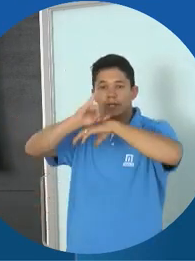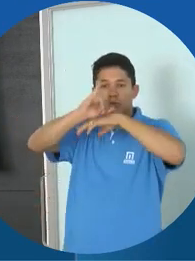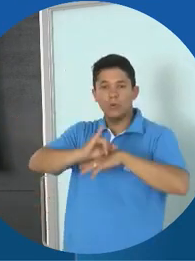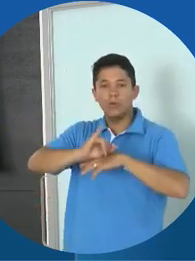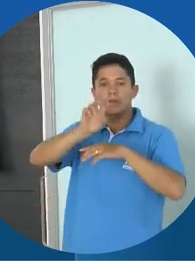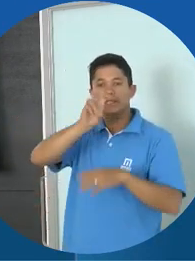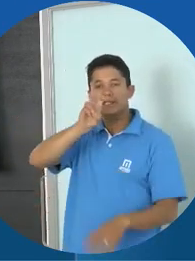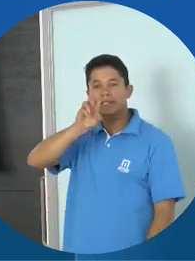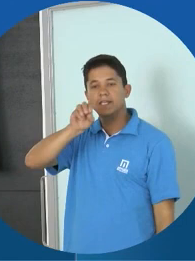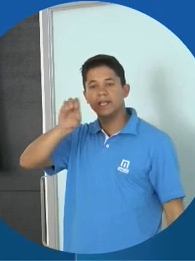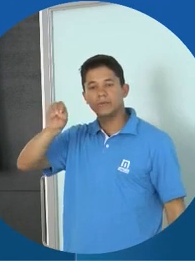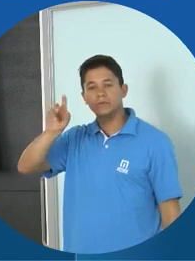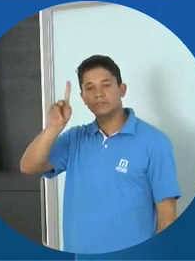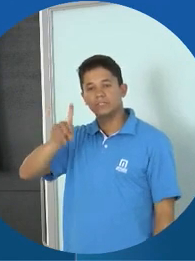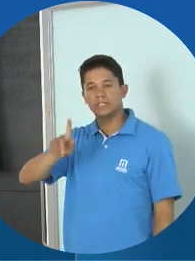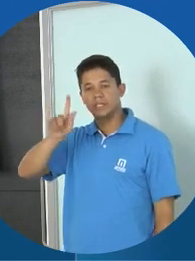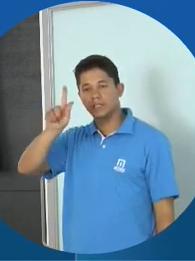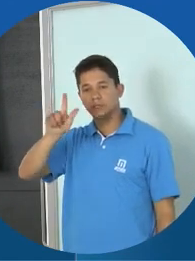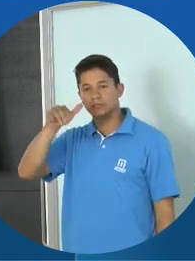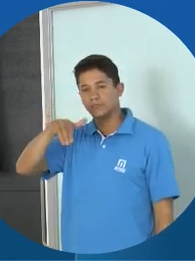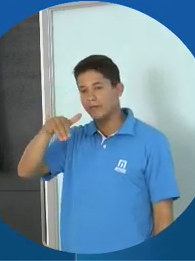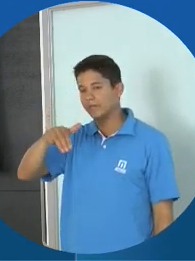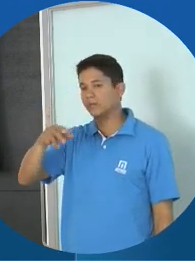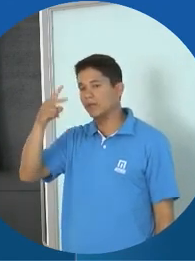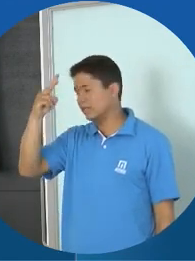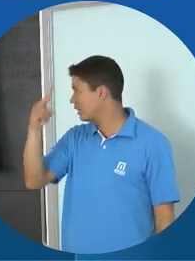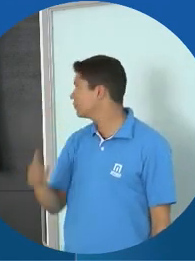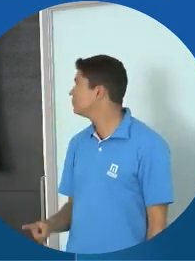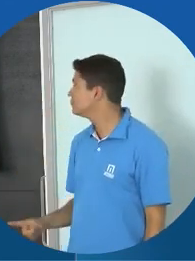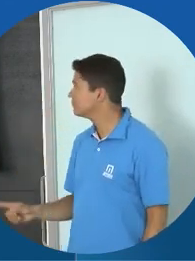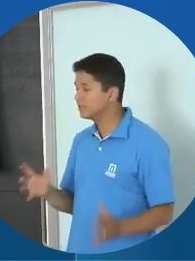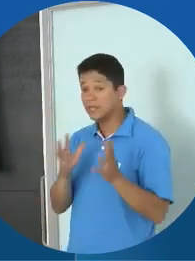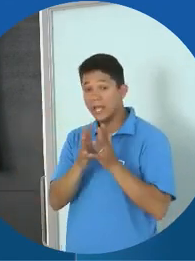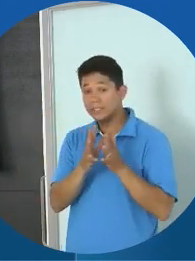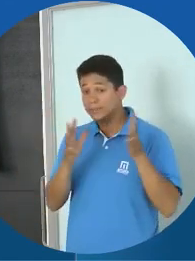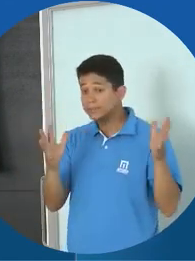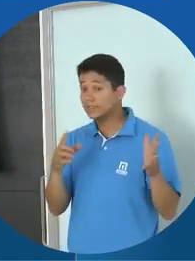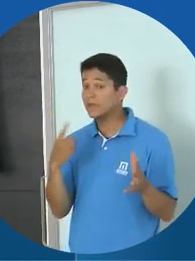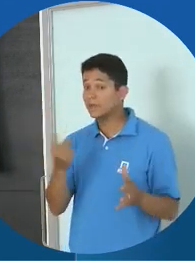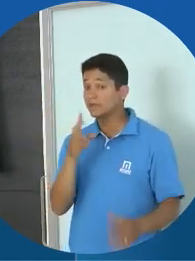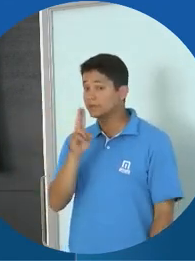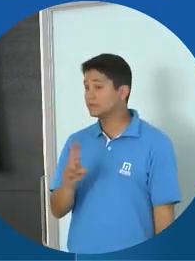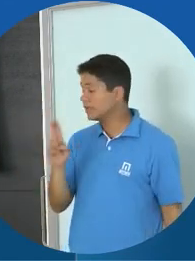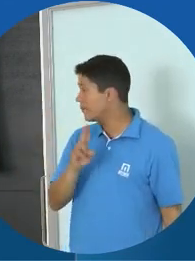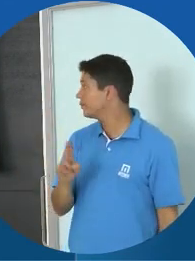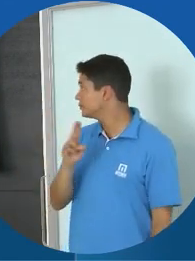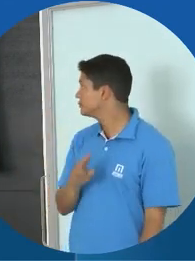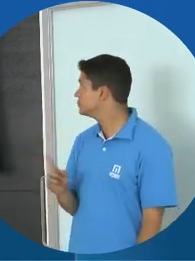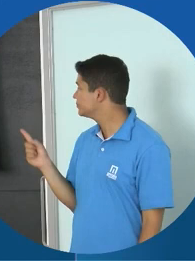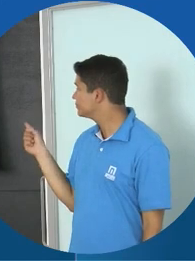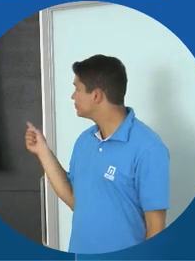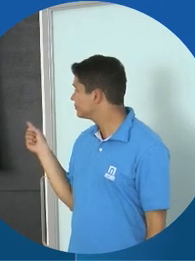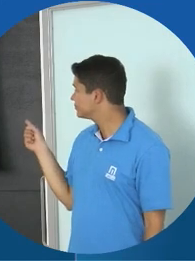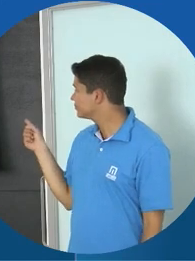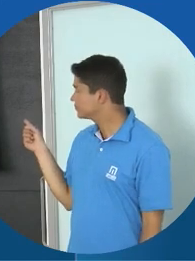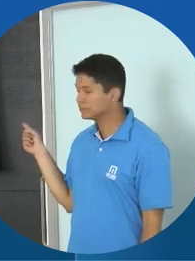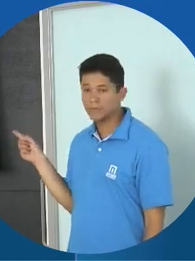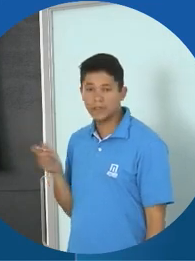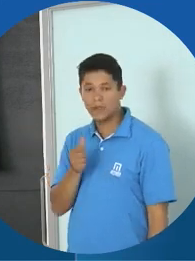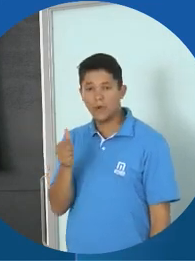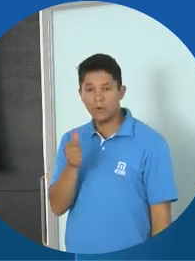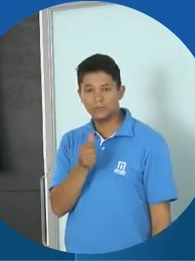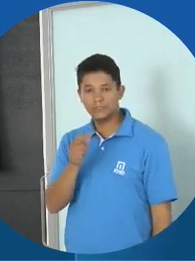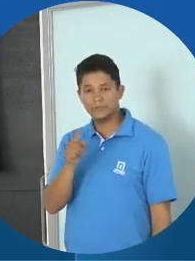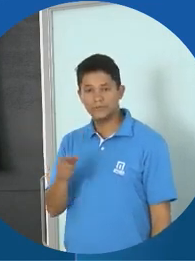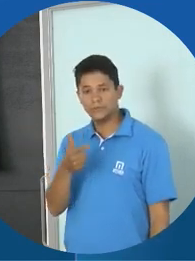quadrado. Então, essa taxa de expansão para esse produto, com a densidade que a gente utilizou, ele teve uma expansão de 11 vezes,